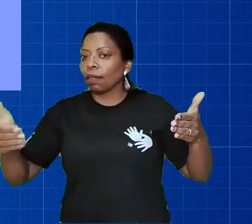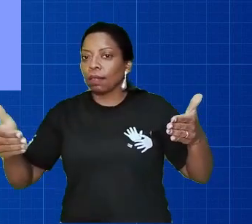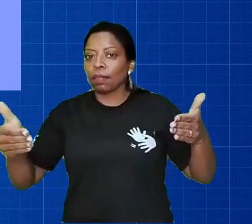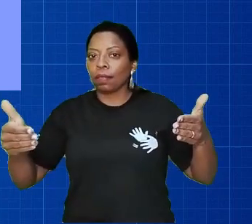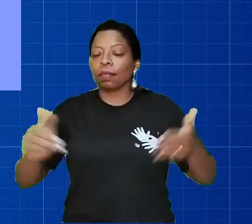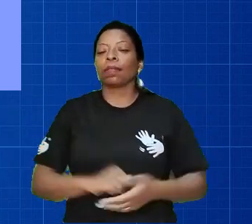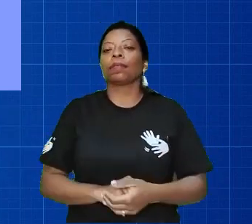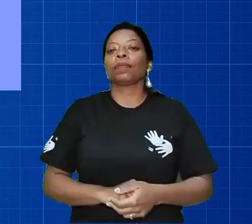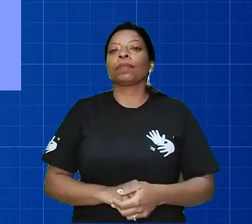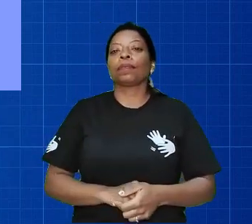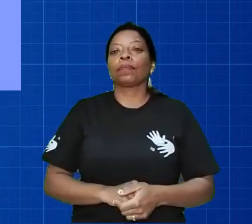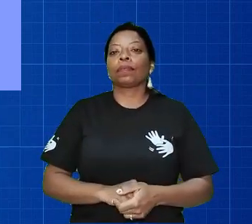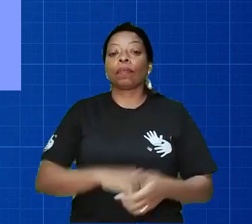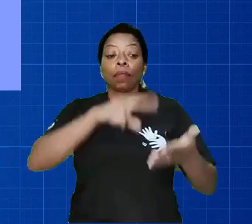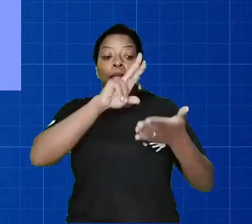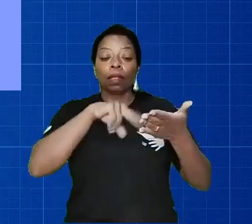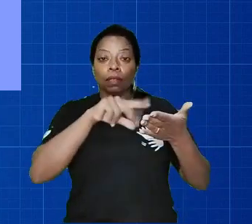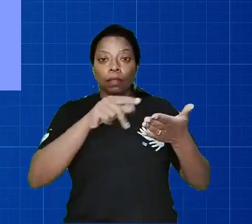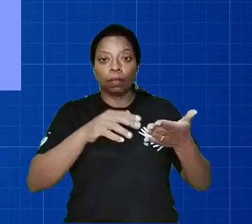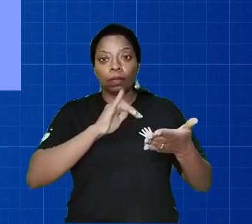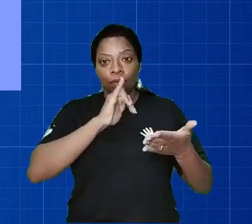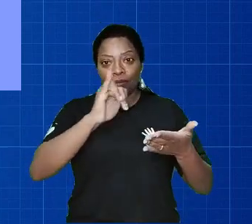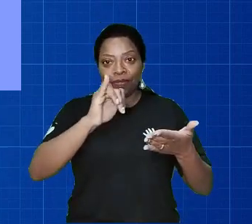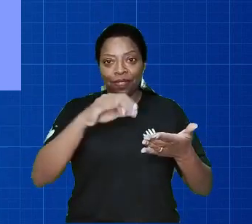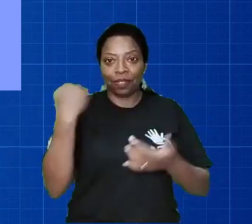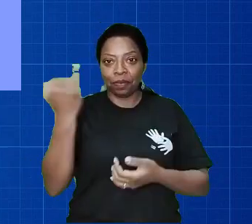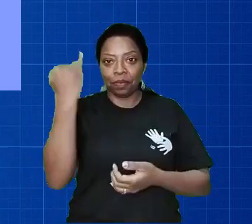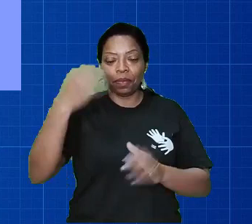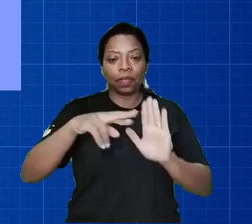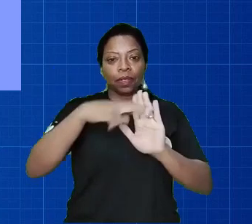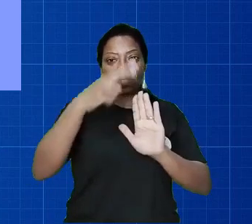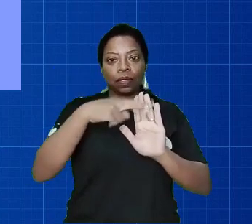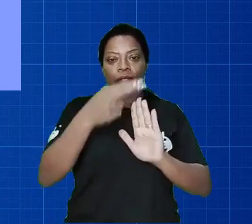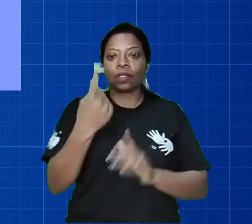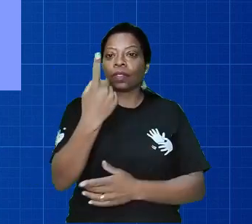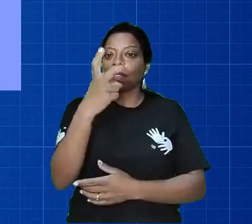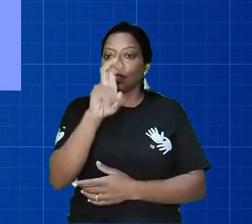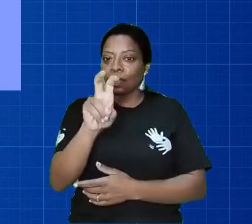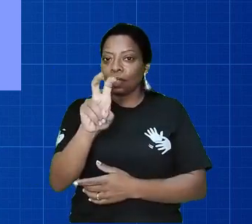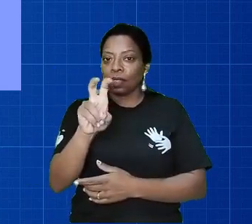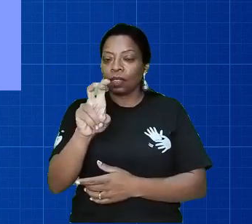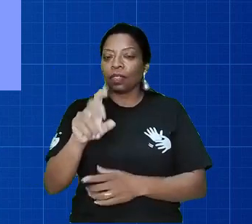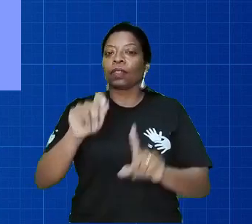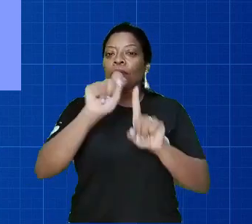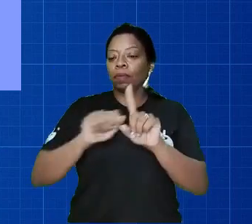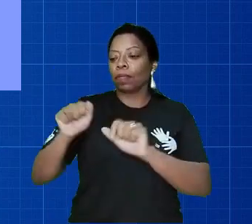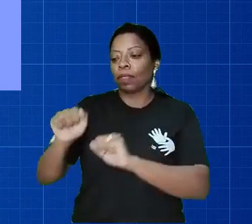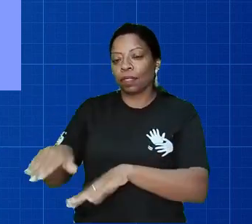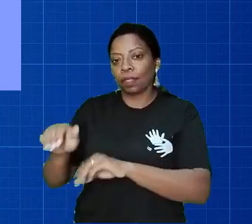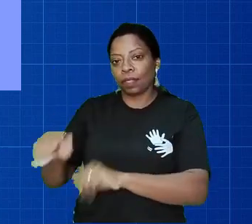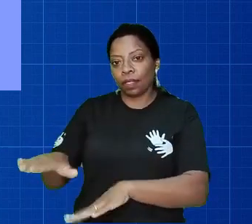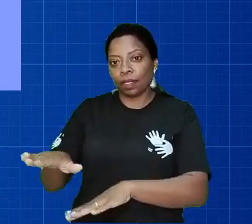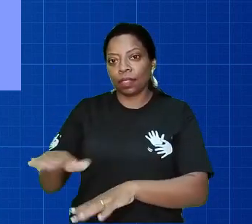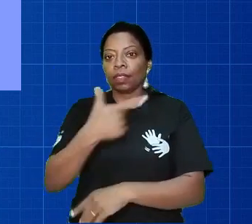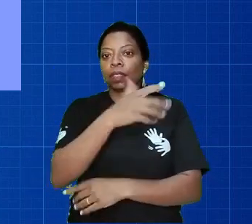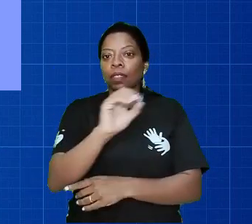Leituras recomendadas. Resolução número 15, de 16 de setembro de 2021, o Guia